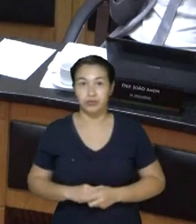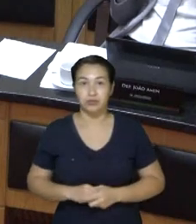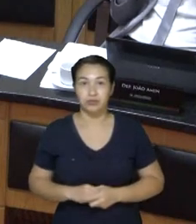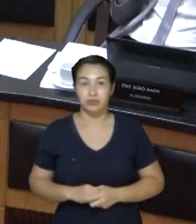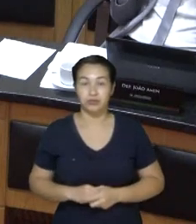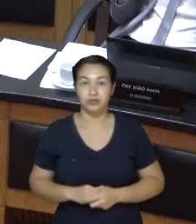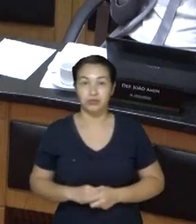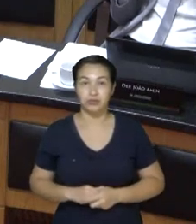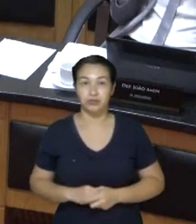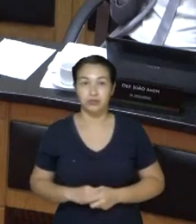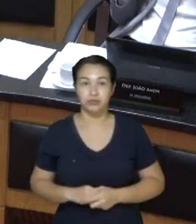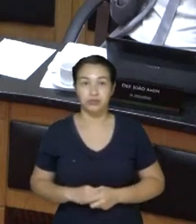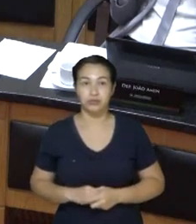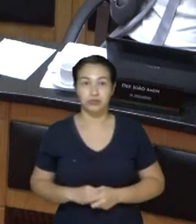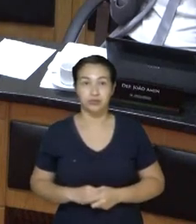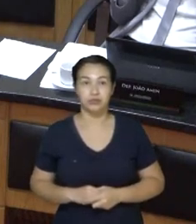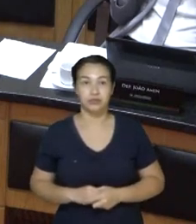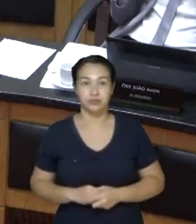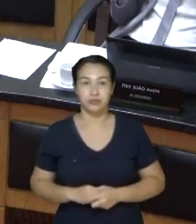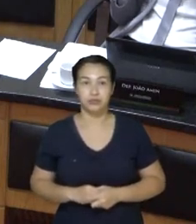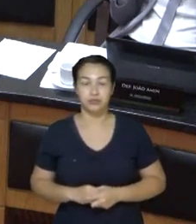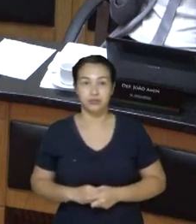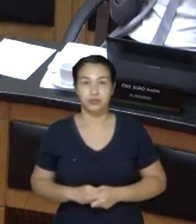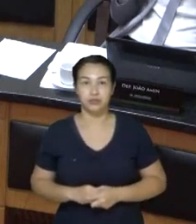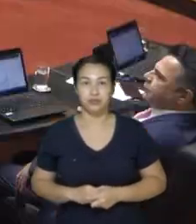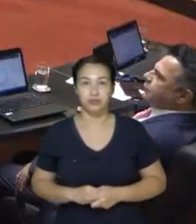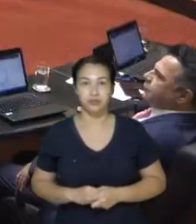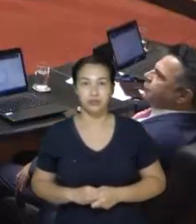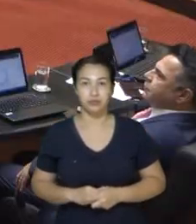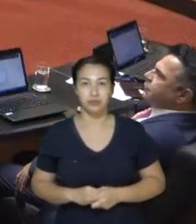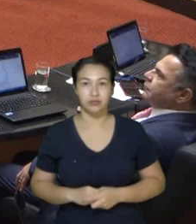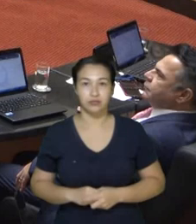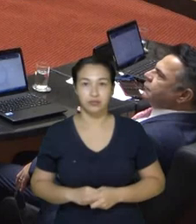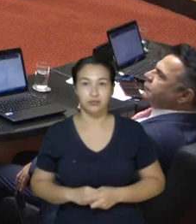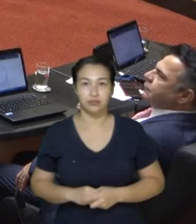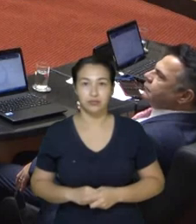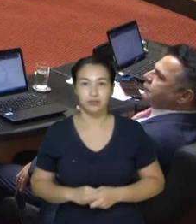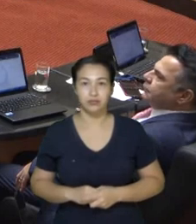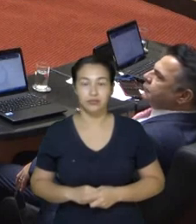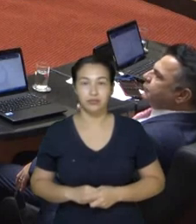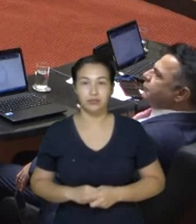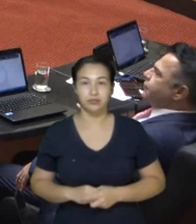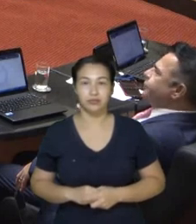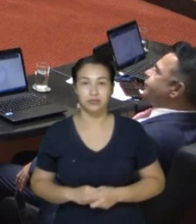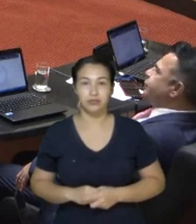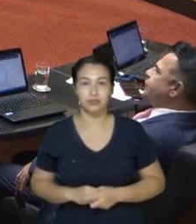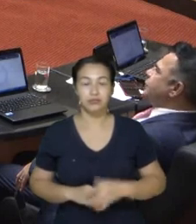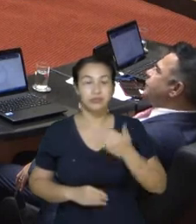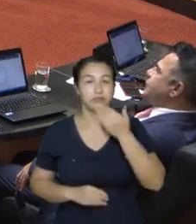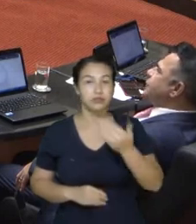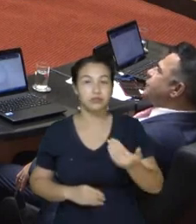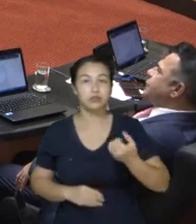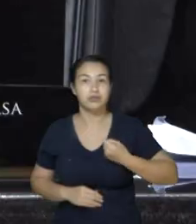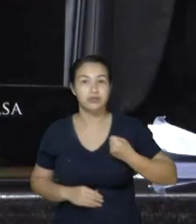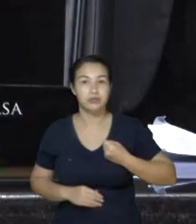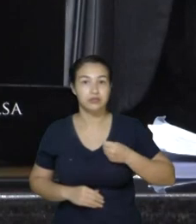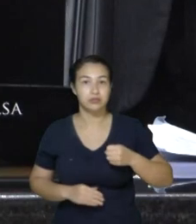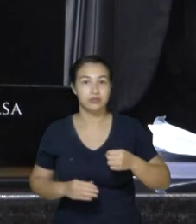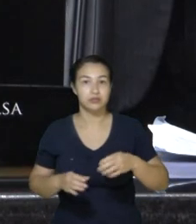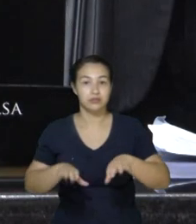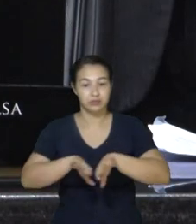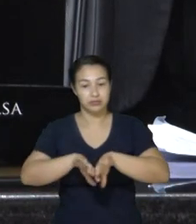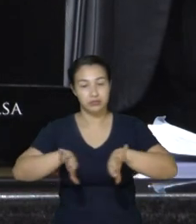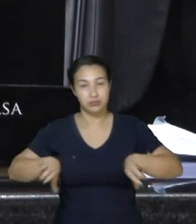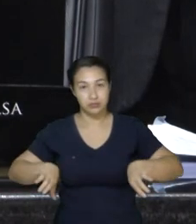Vou ler o requerimento, deputado Comoli. Deputado Mauro. O requerimento de votação em separado, subscrito